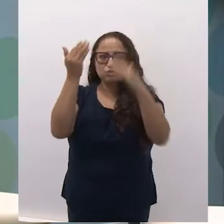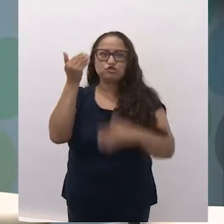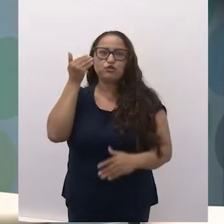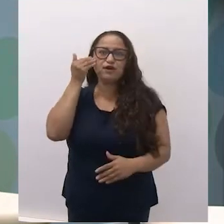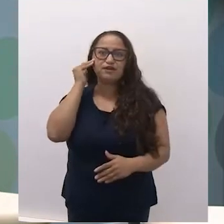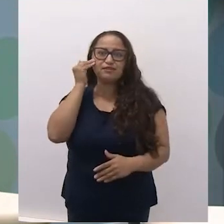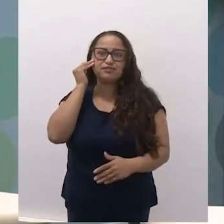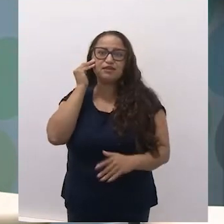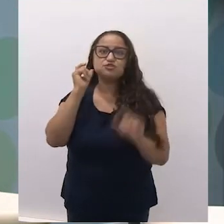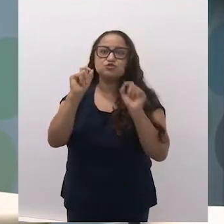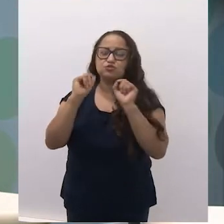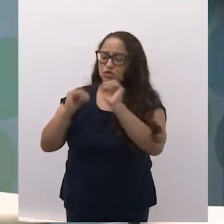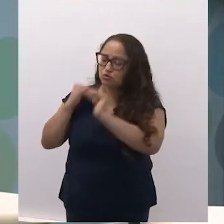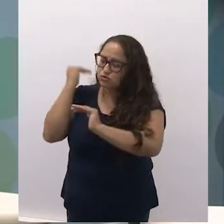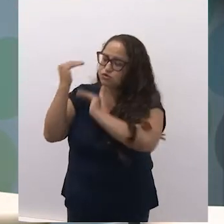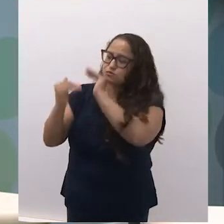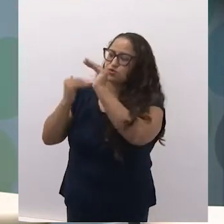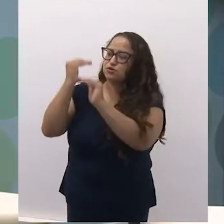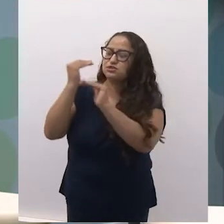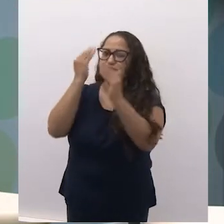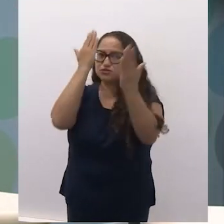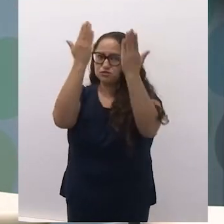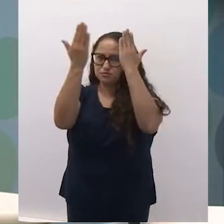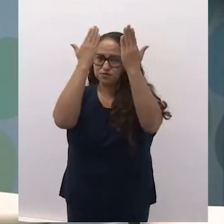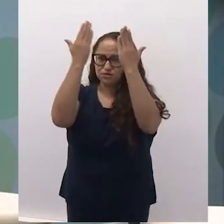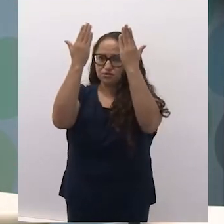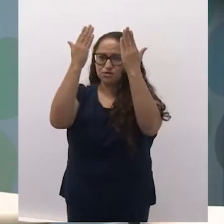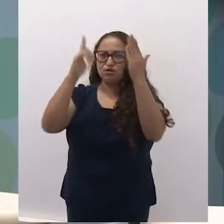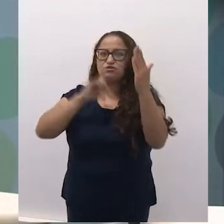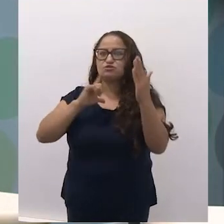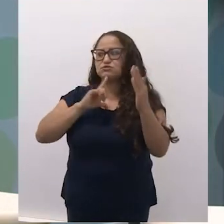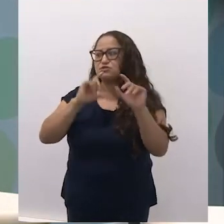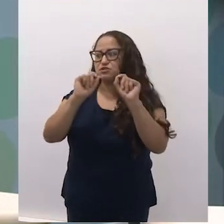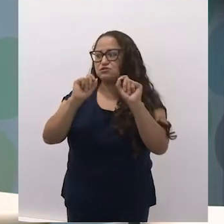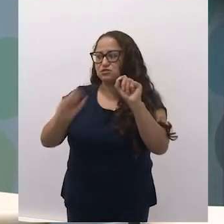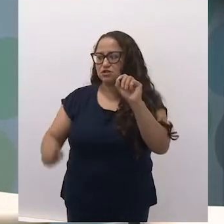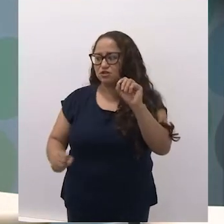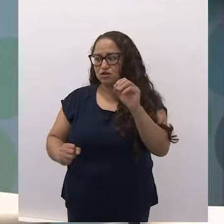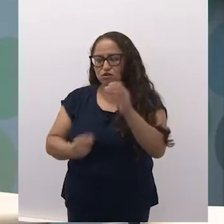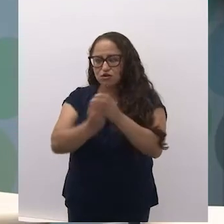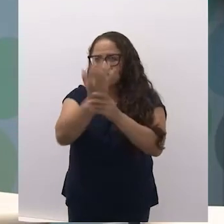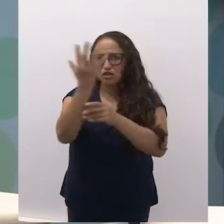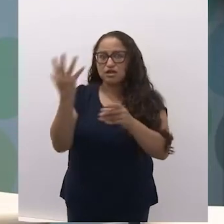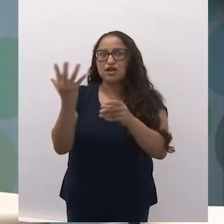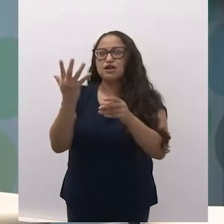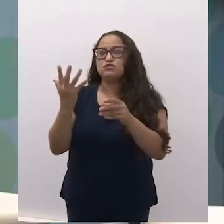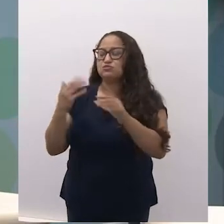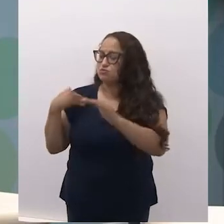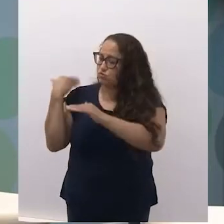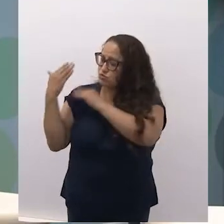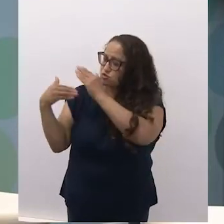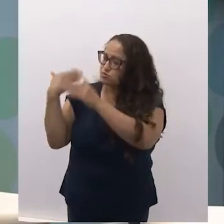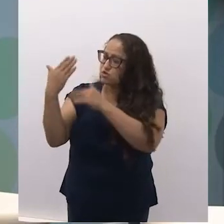processos psicológicos têm origem orgânica e os processos só podem ser